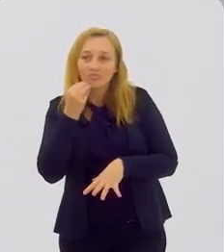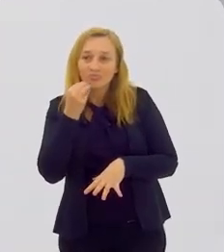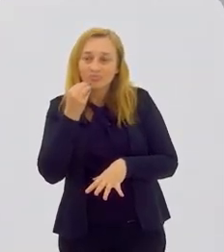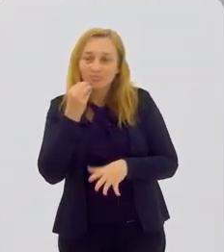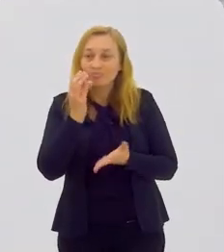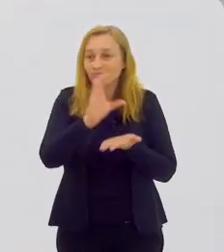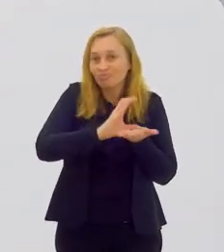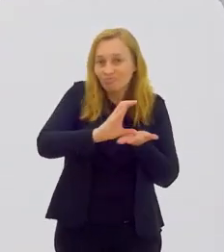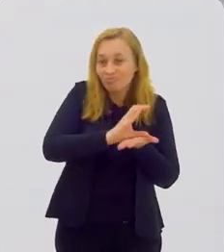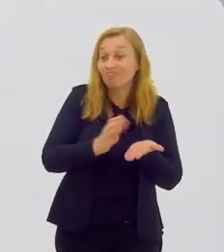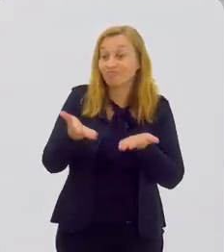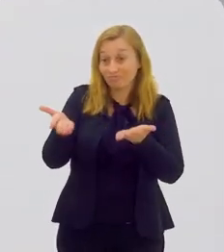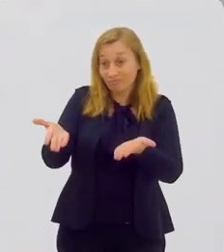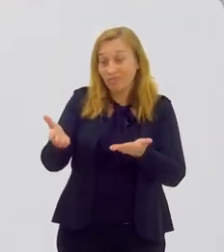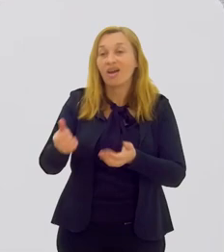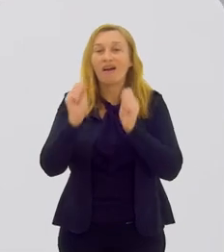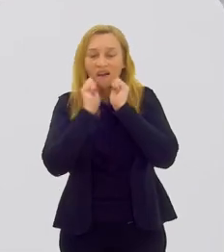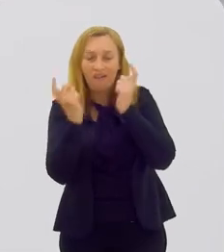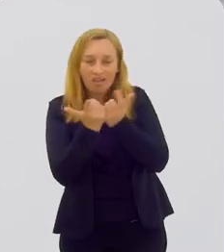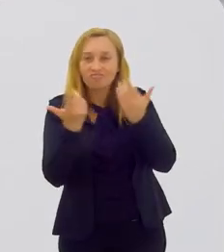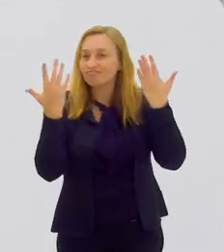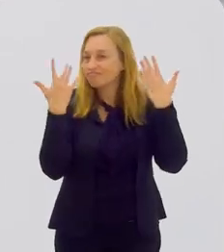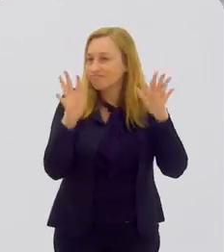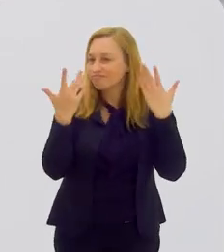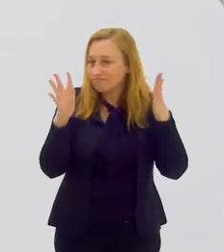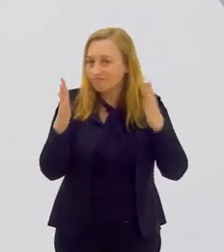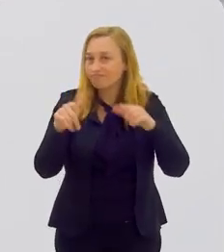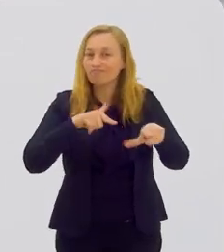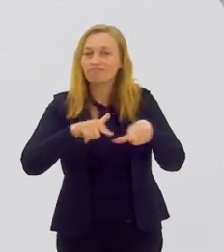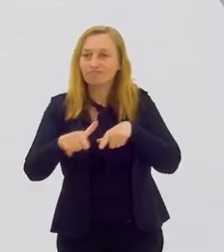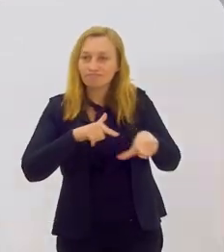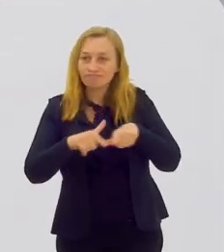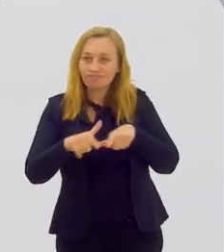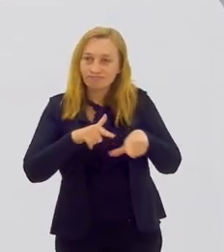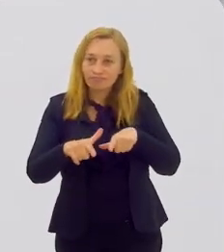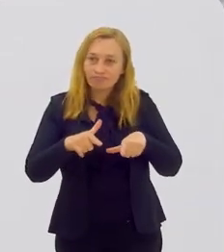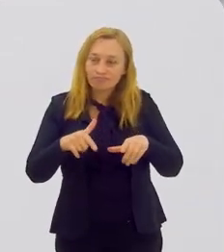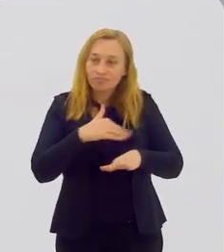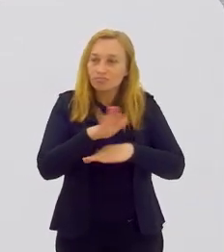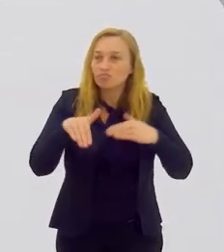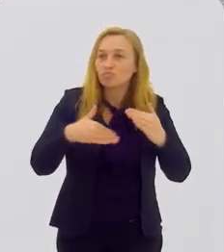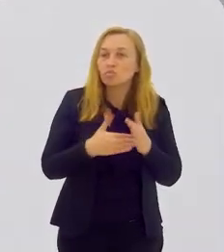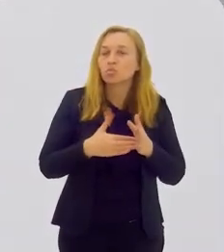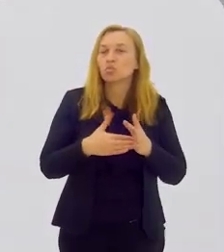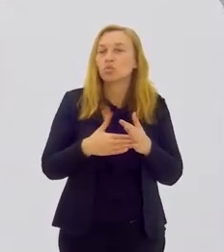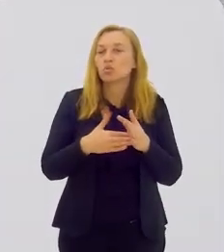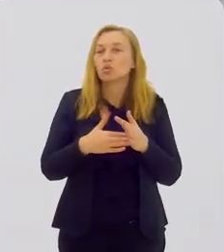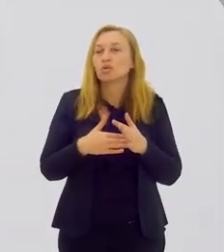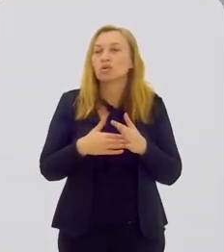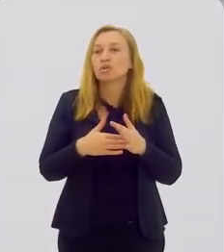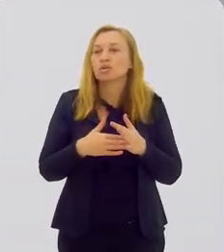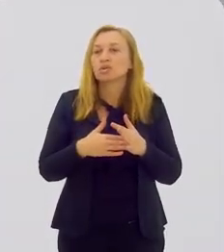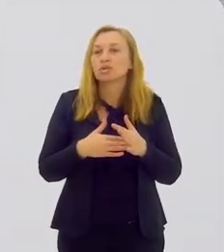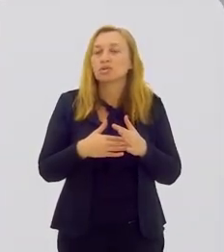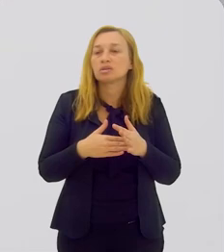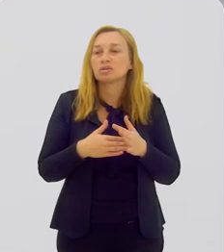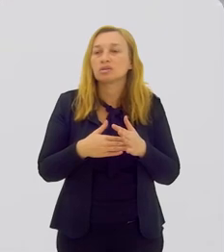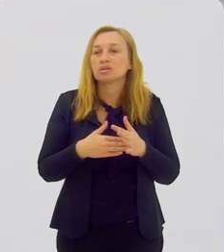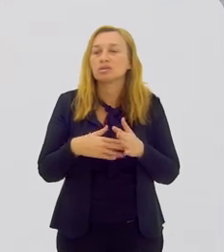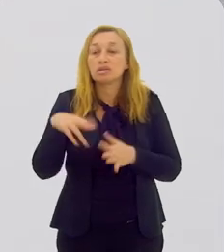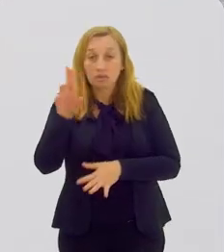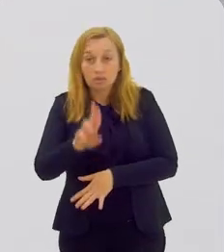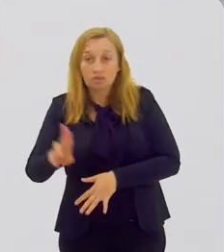privilegiado num conselho como esse. Né? Então, acho que a Alerj está de parabéns em trabalhar, né, com todas